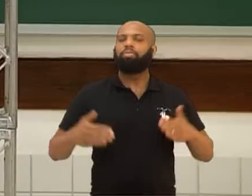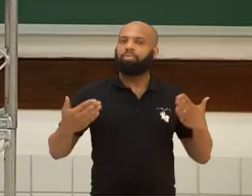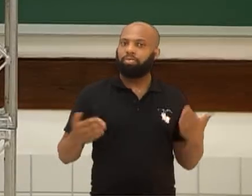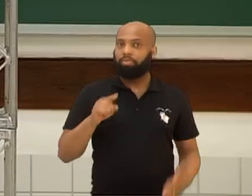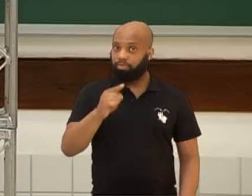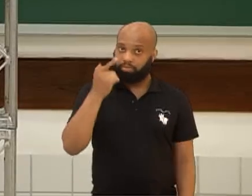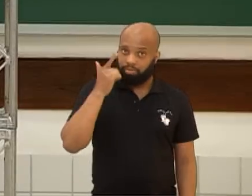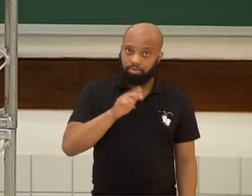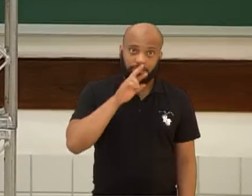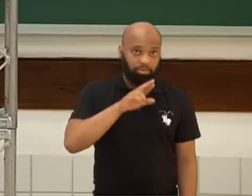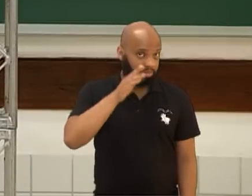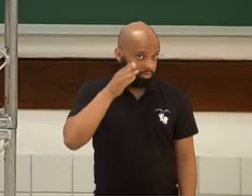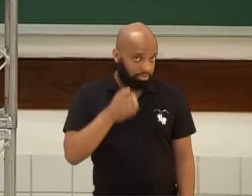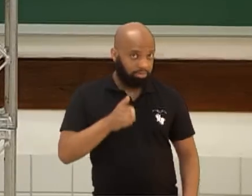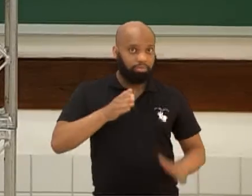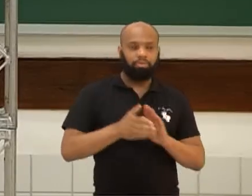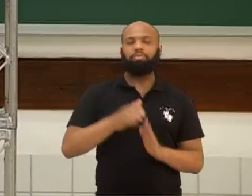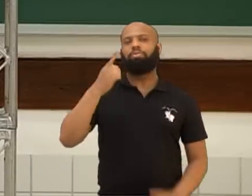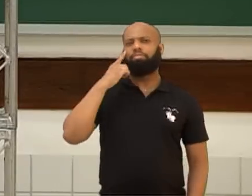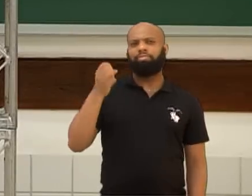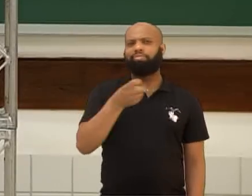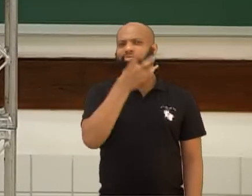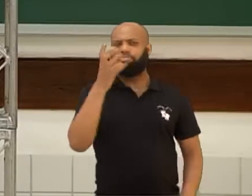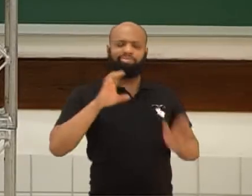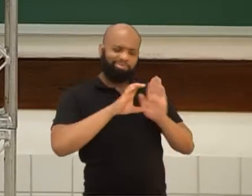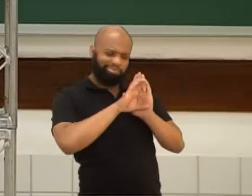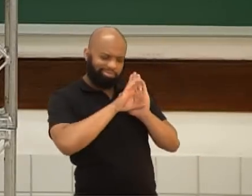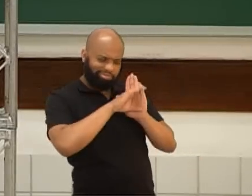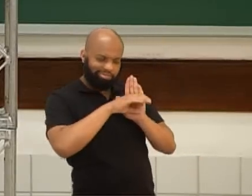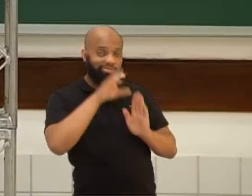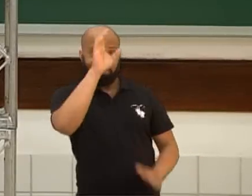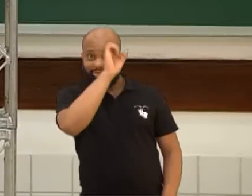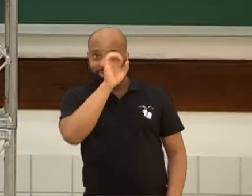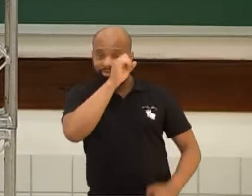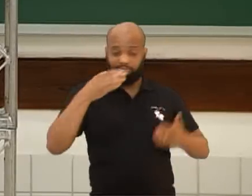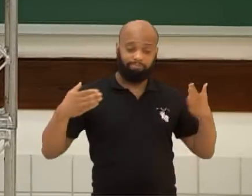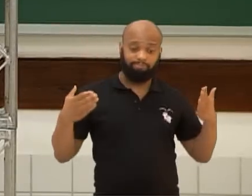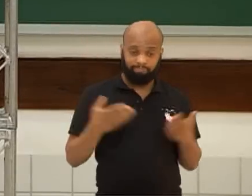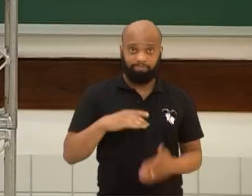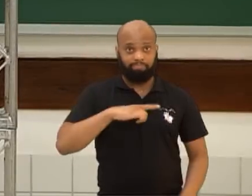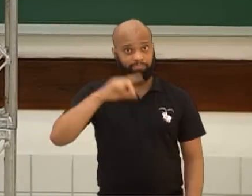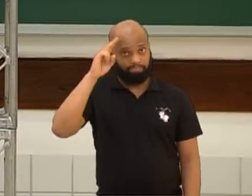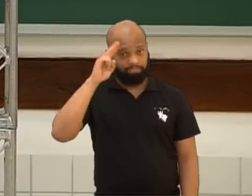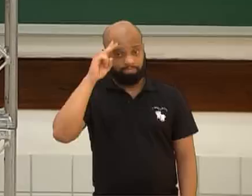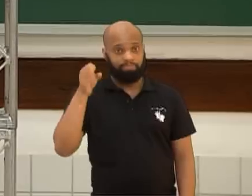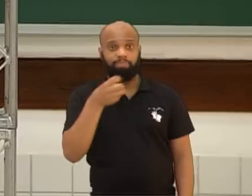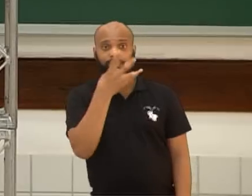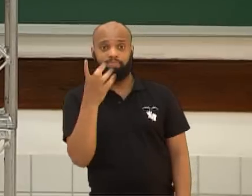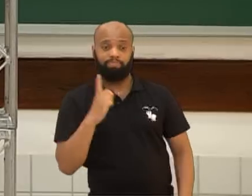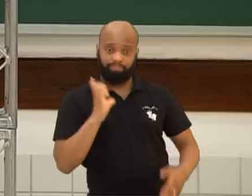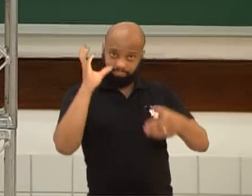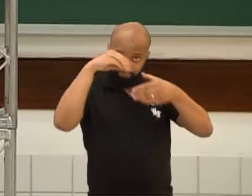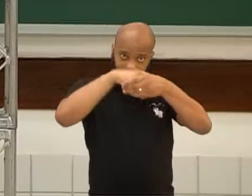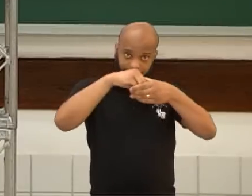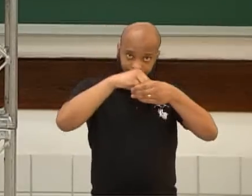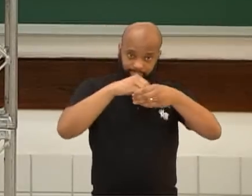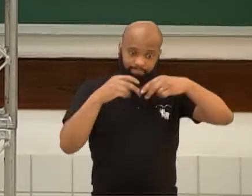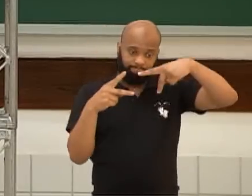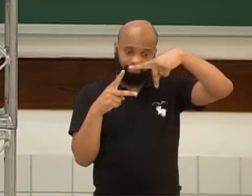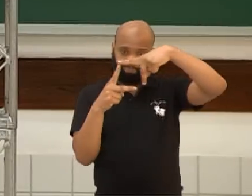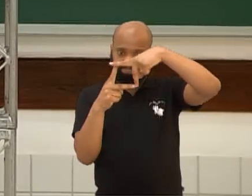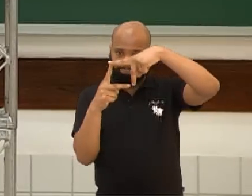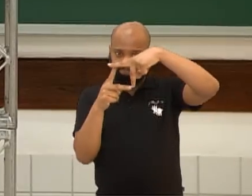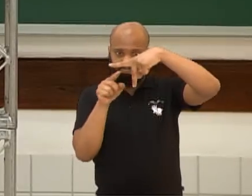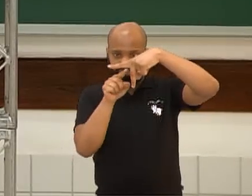aí, conseguiram resolver? Olha quantos conceitos nós temos aí. A gente tem que lembrar quanto que mede o ângulo interno do quadrado.